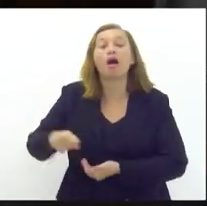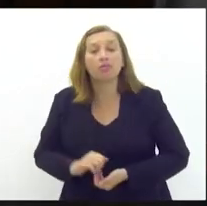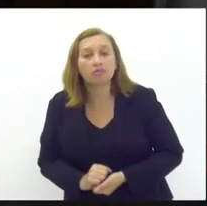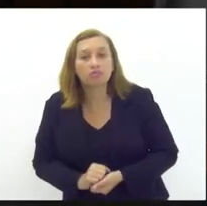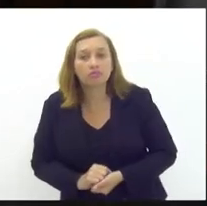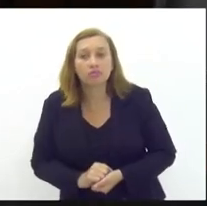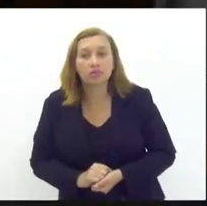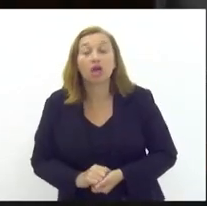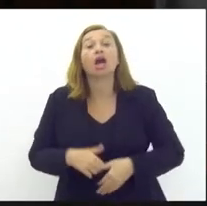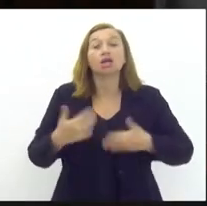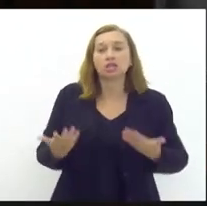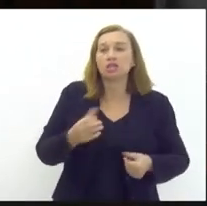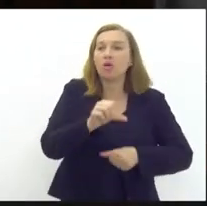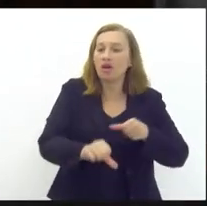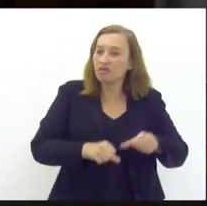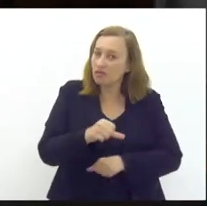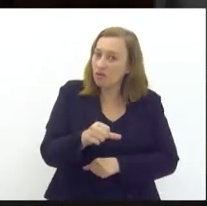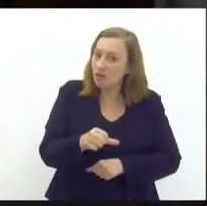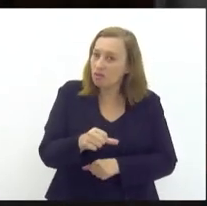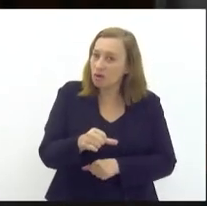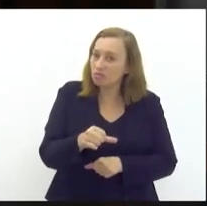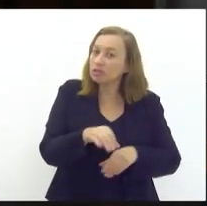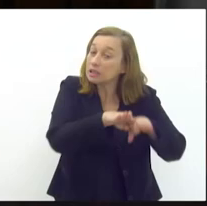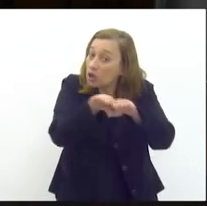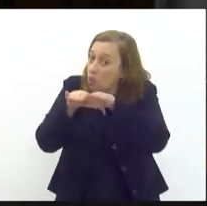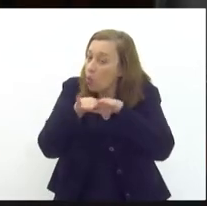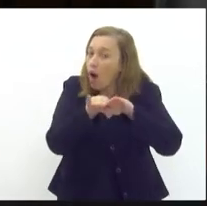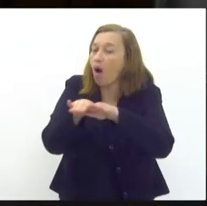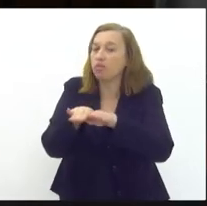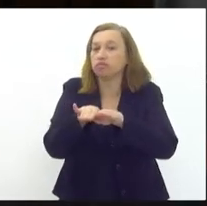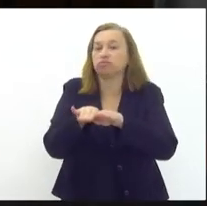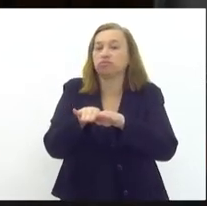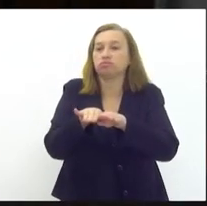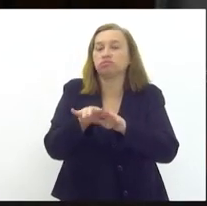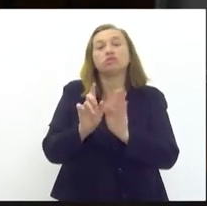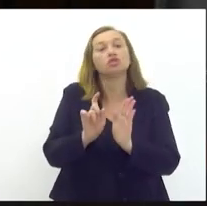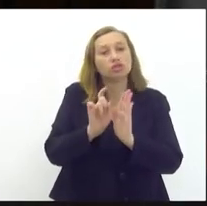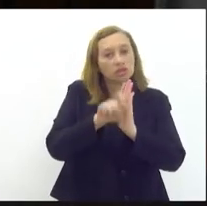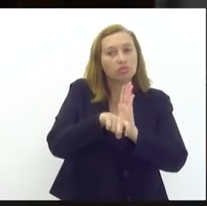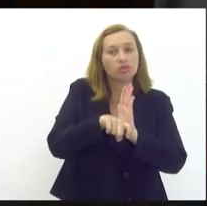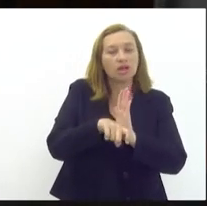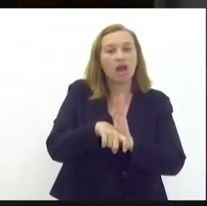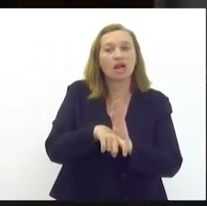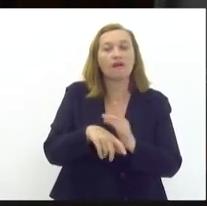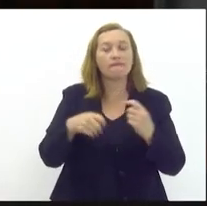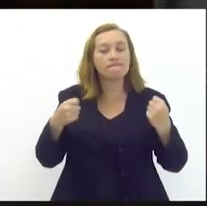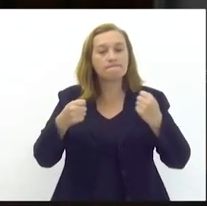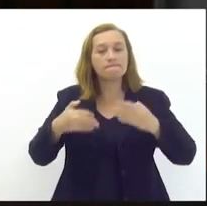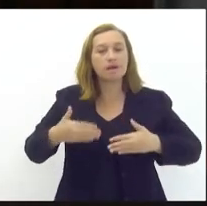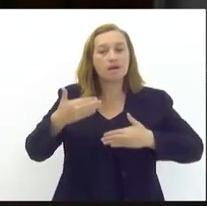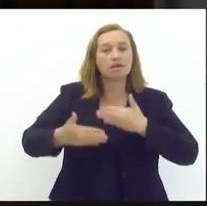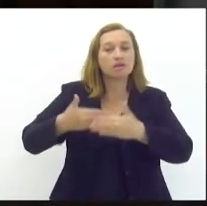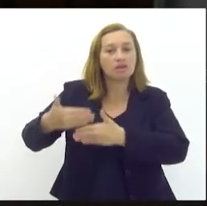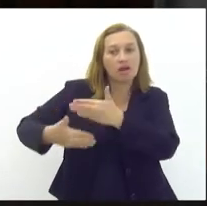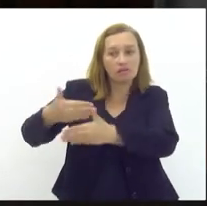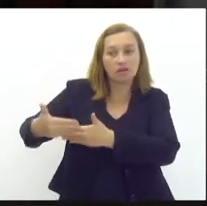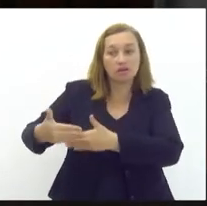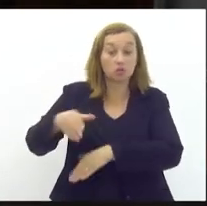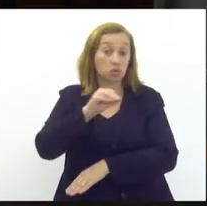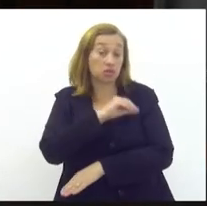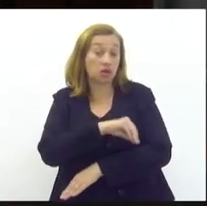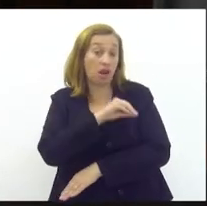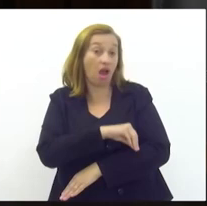que tem que ser uma reforma tributária racional e tomara que avance sobre a renda né